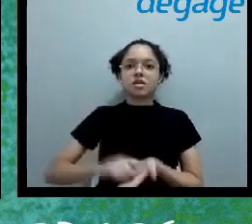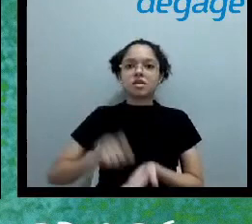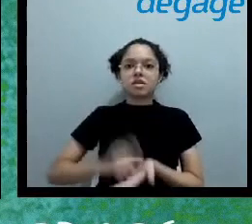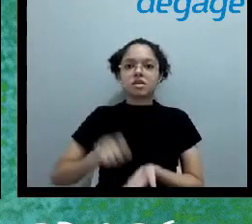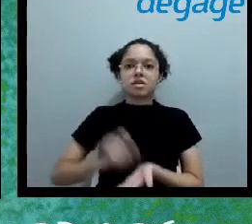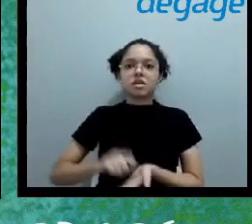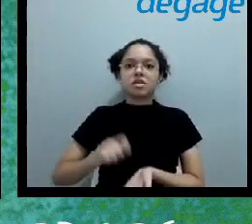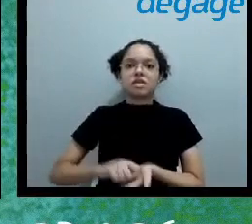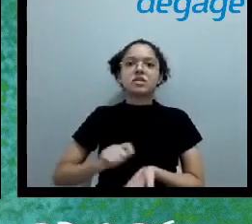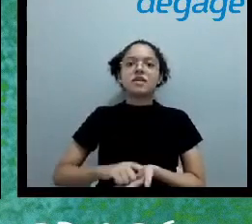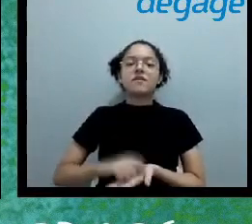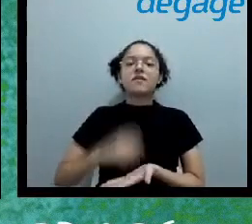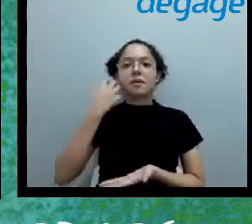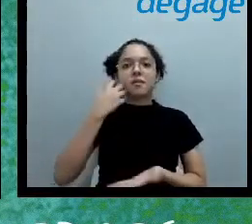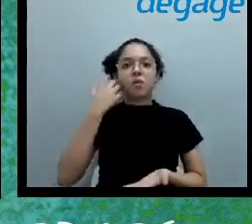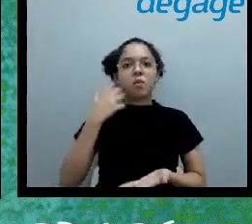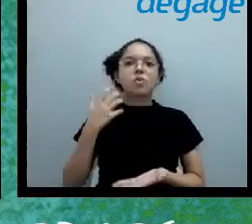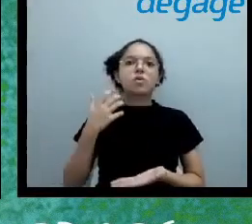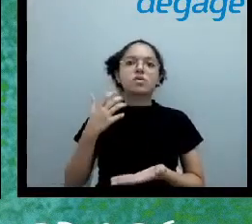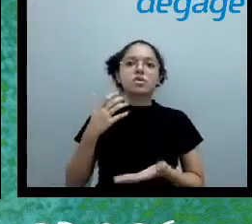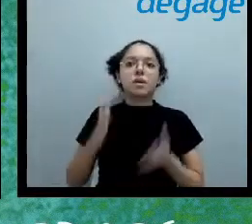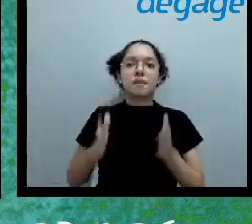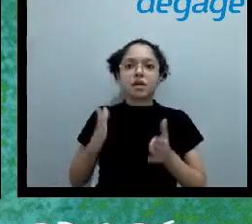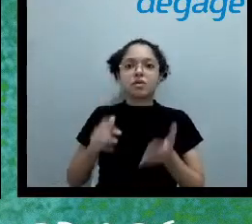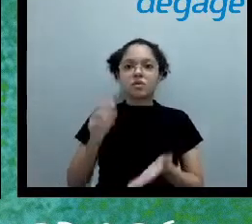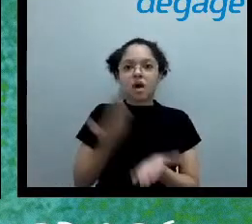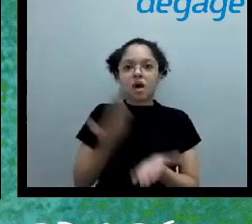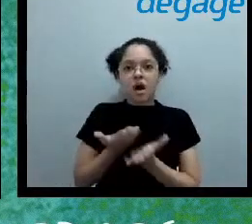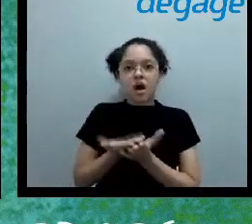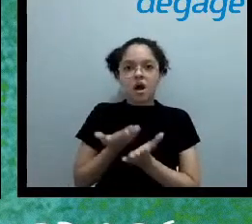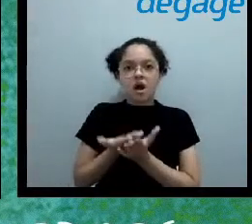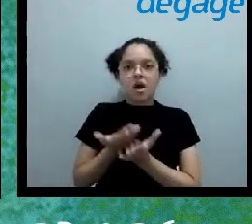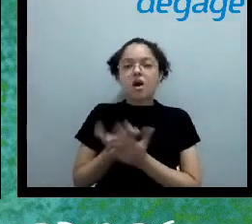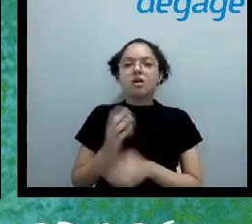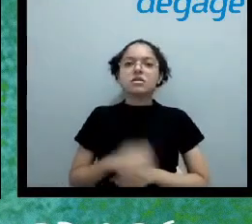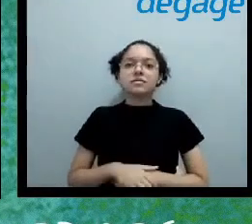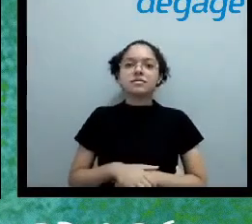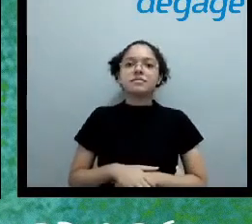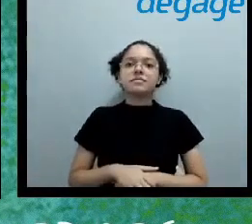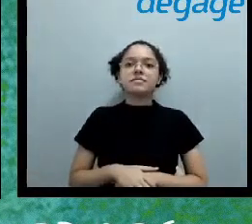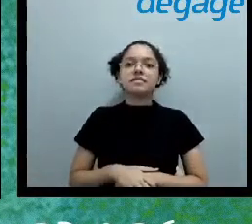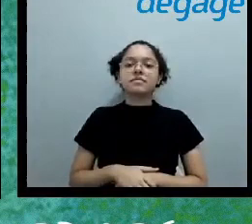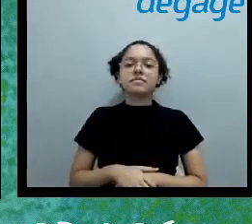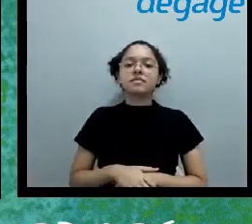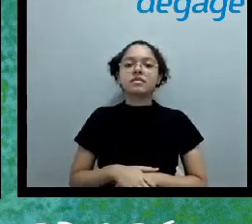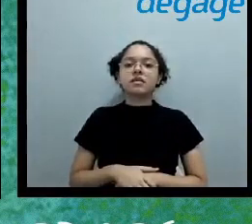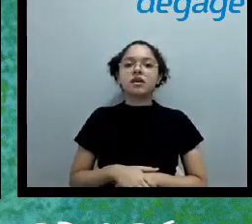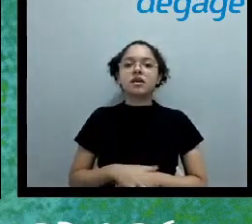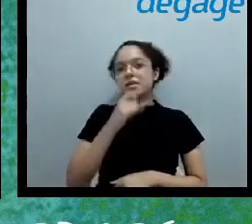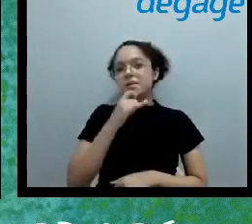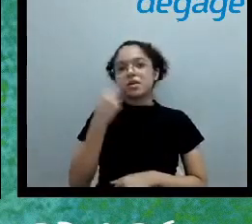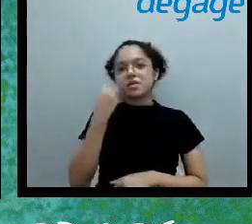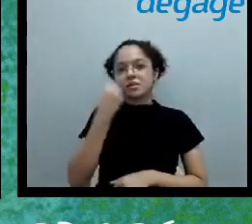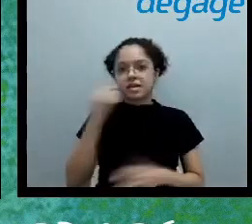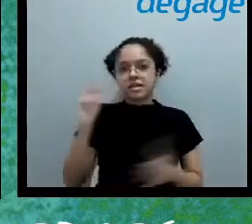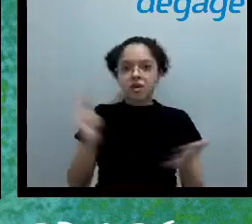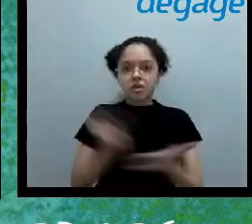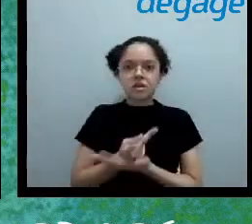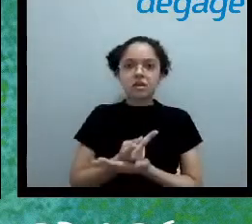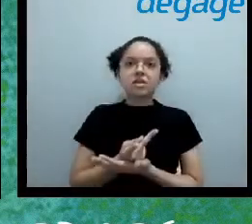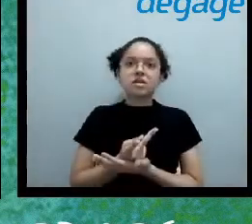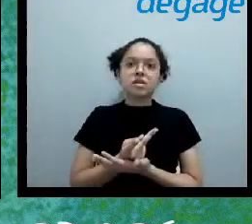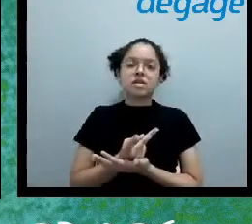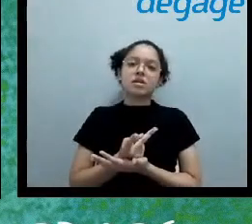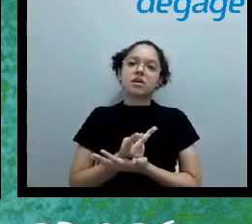durante a aula, a partir das situações que aconteciam lá. E aí eu ia falando para ele, ia